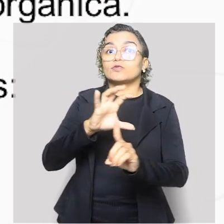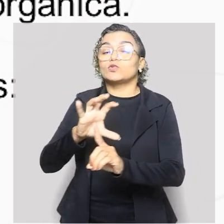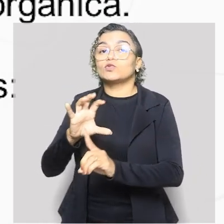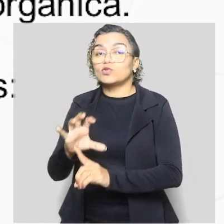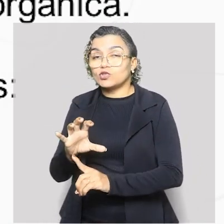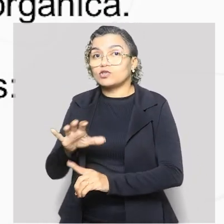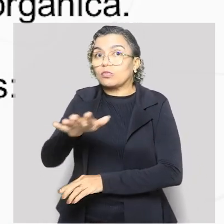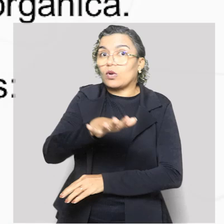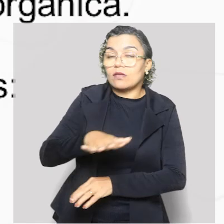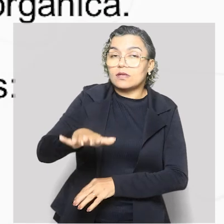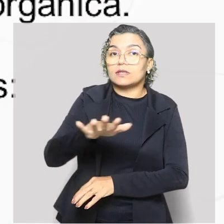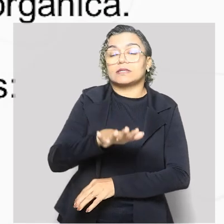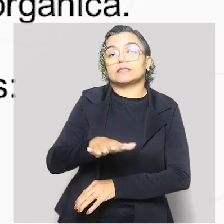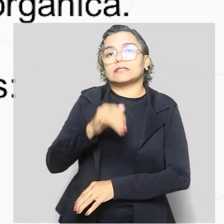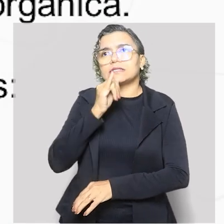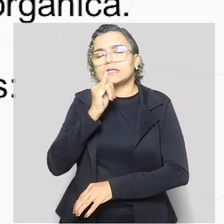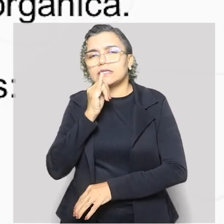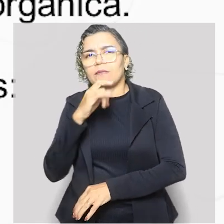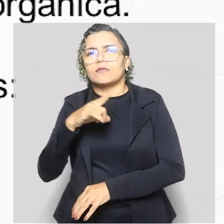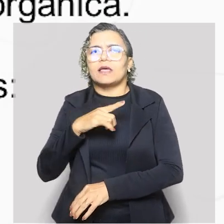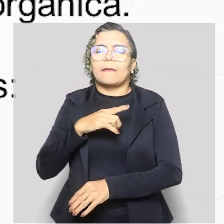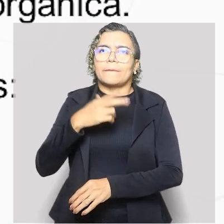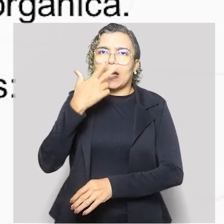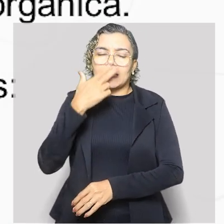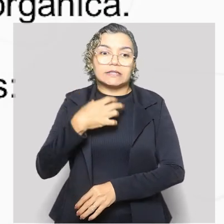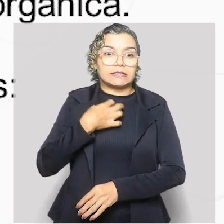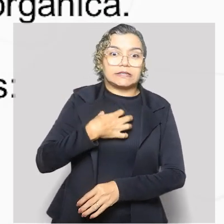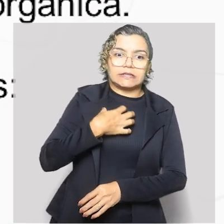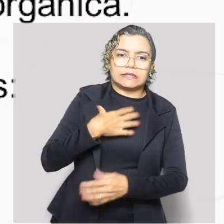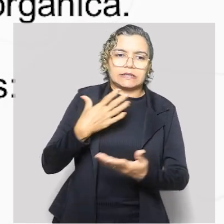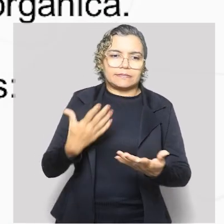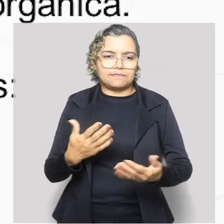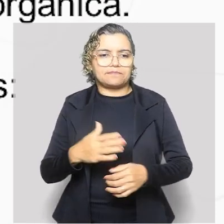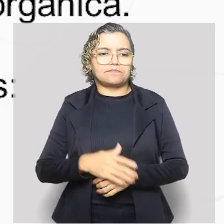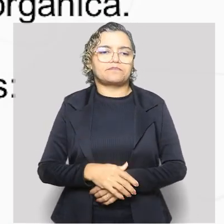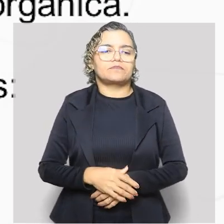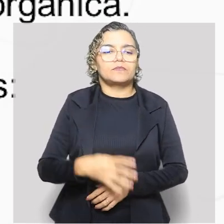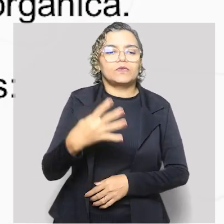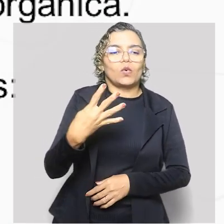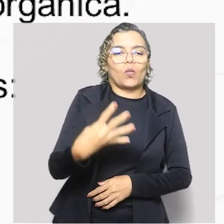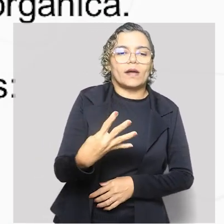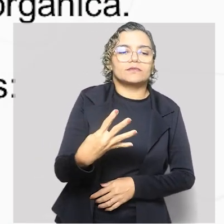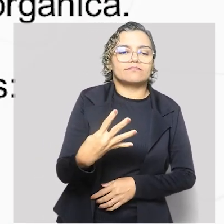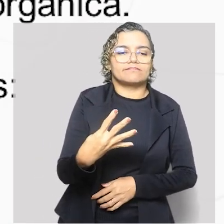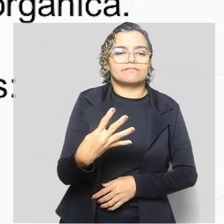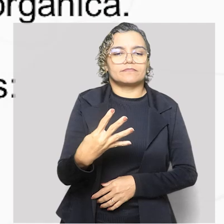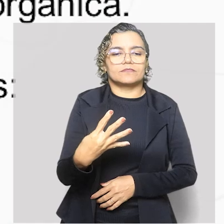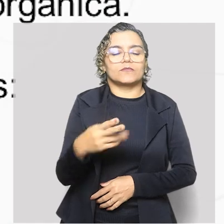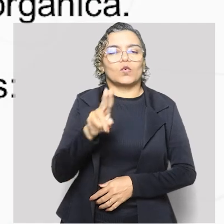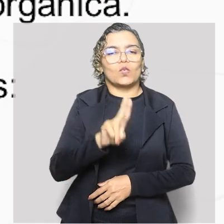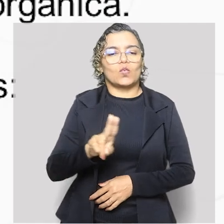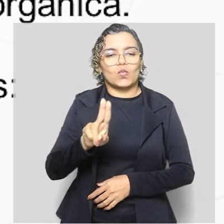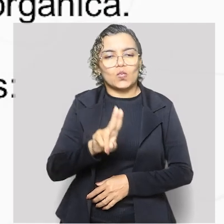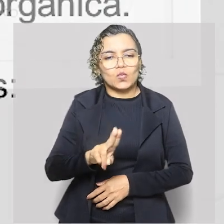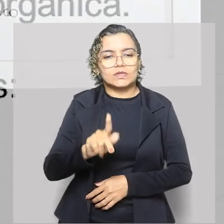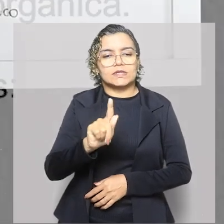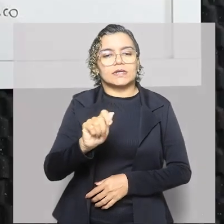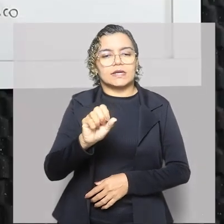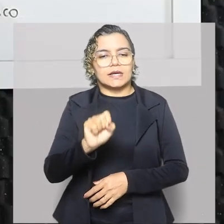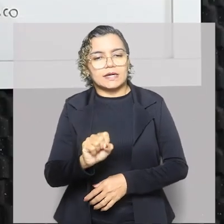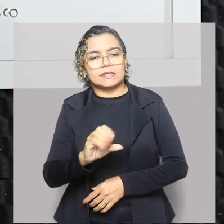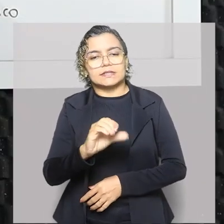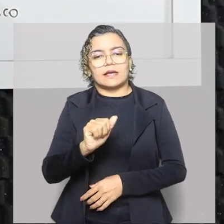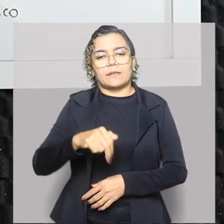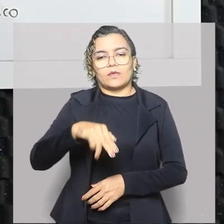essa resposta, a irritabilidade, né? Tá correto. 4. Usam gás carbônico na produção de matéria